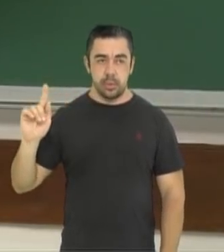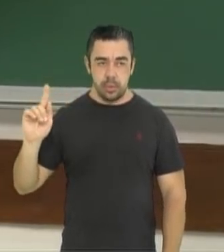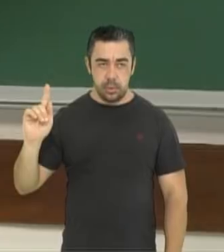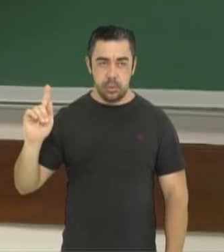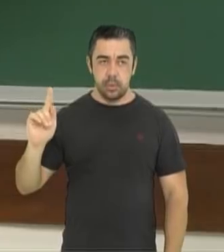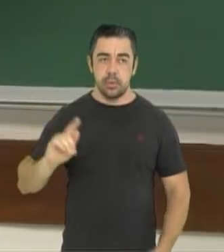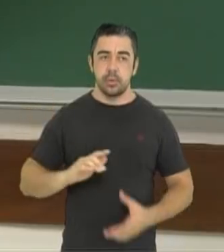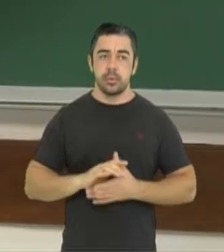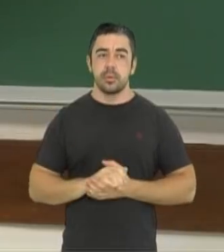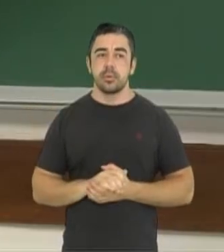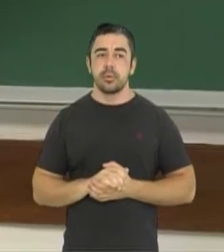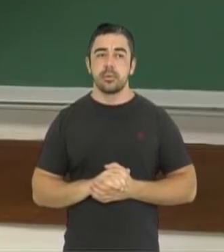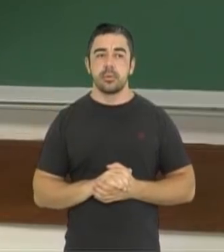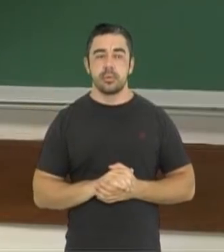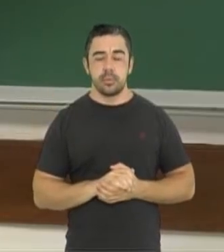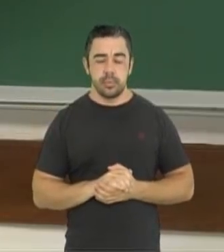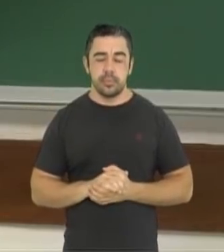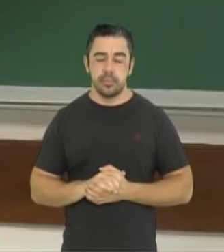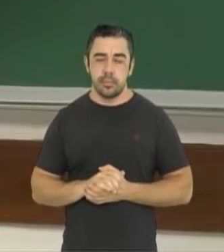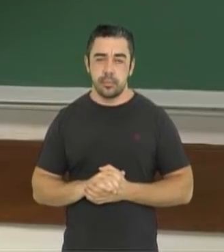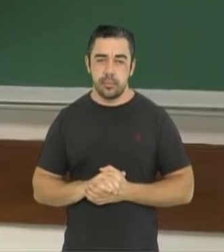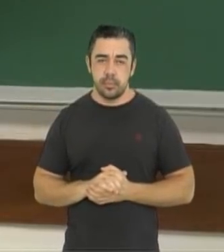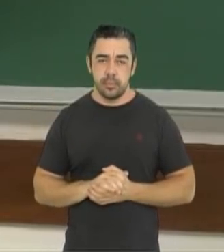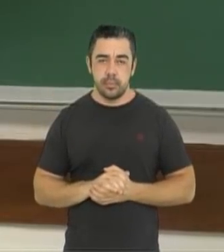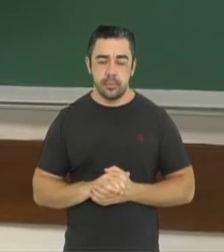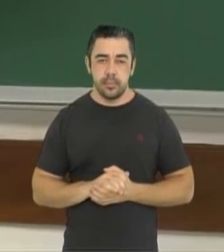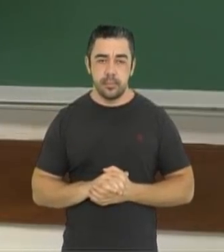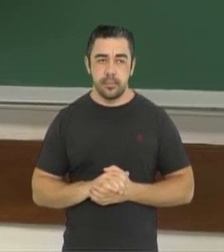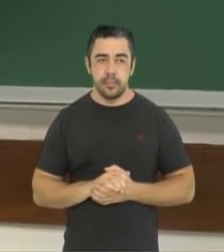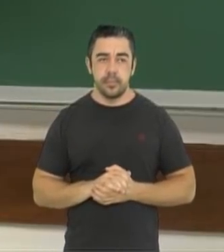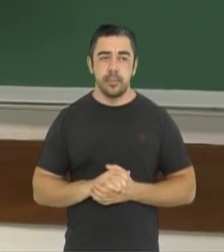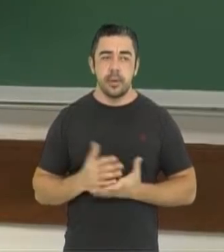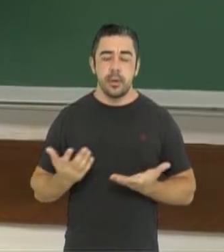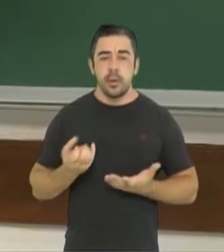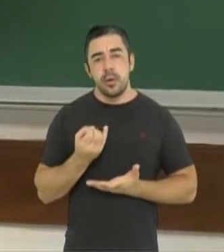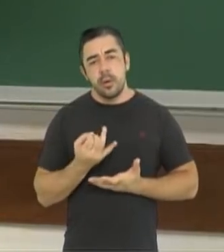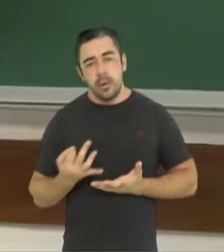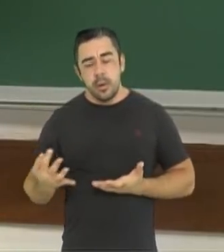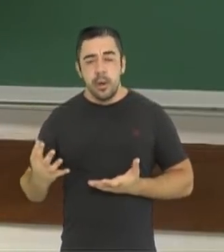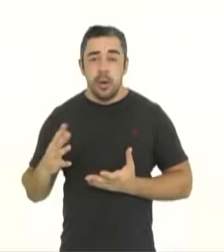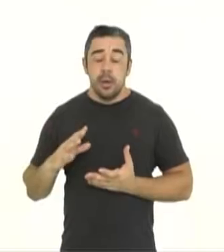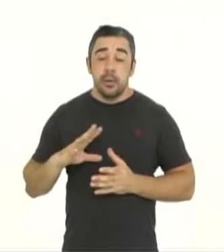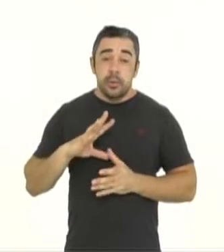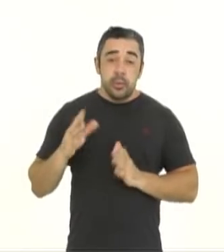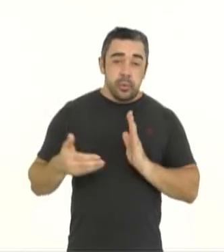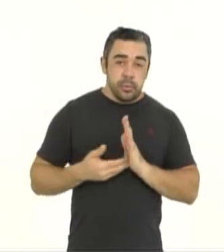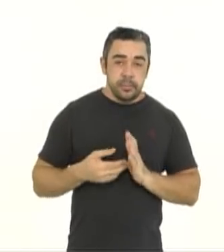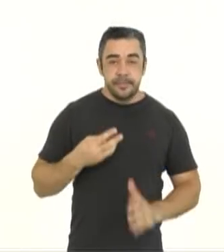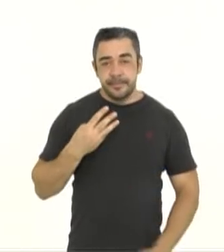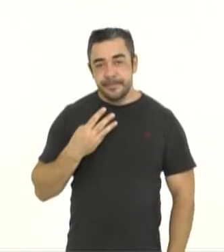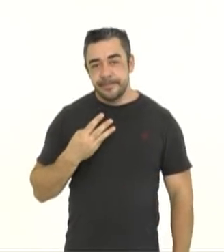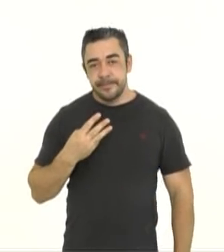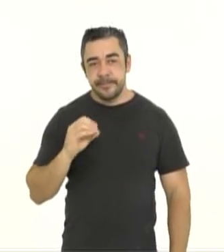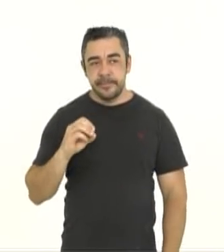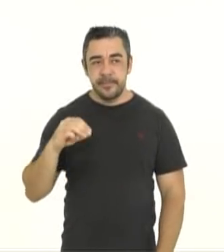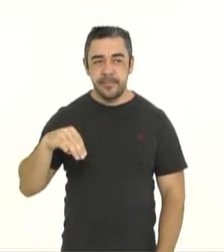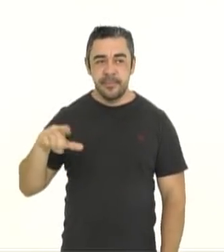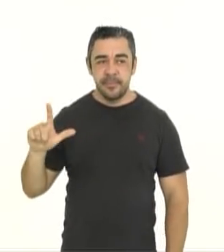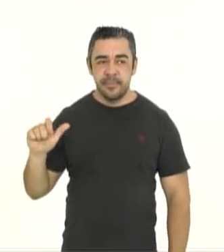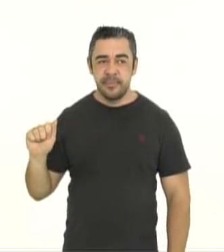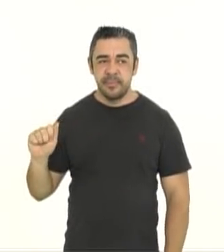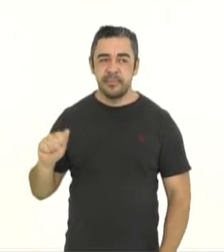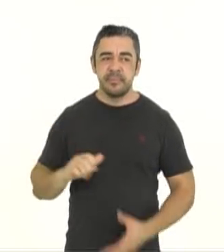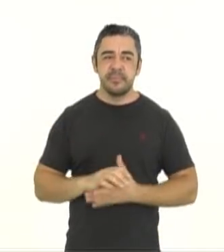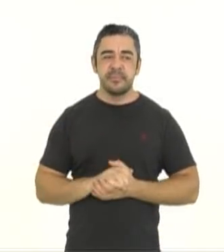ali, 30 mais 300, 330 gramas. E o volume da solução, 30 ml, ok?